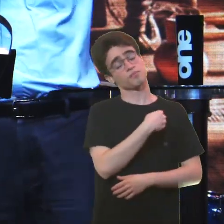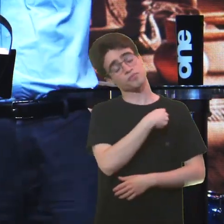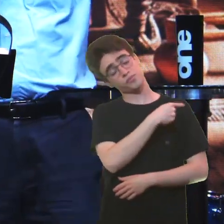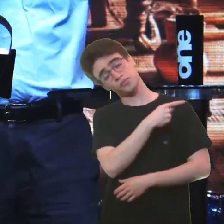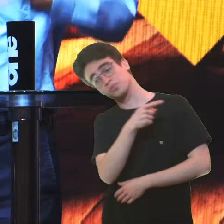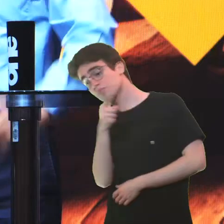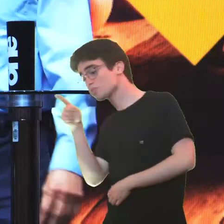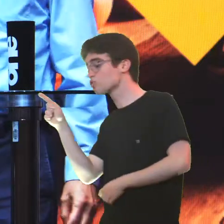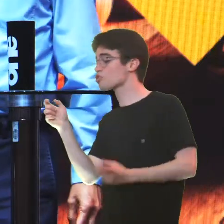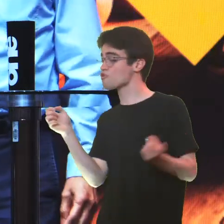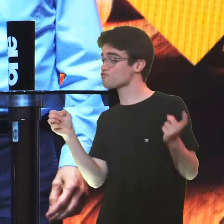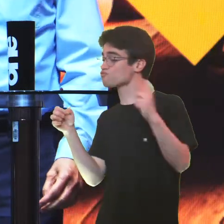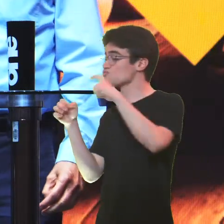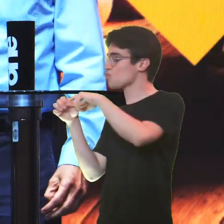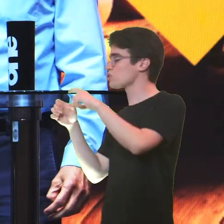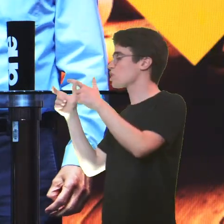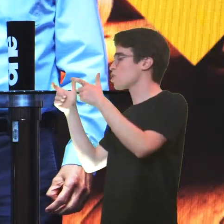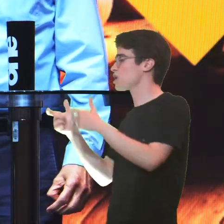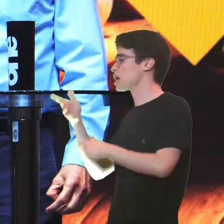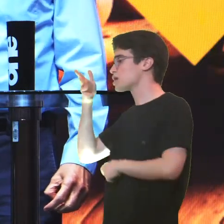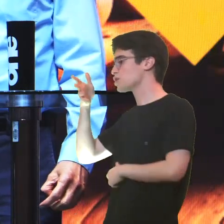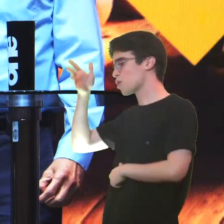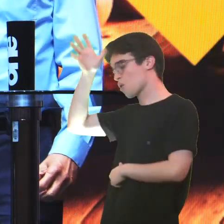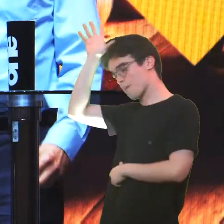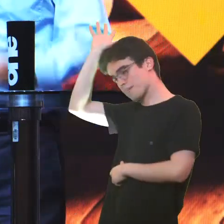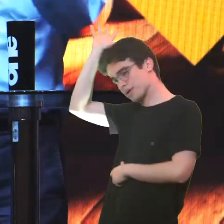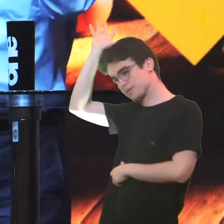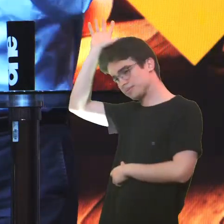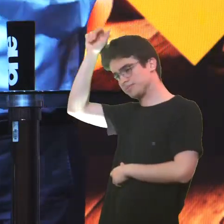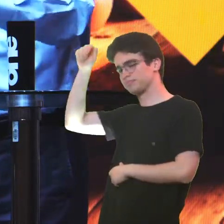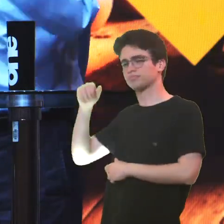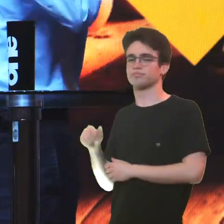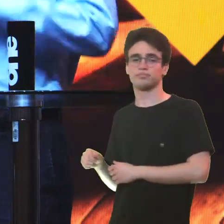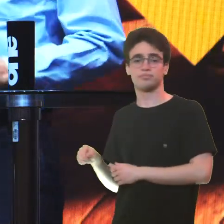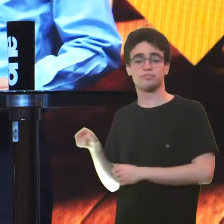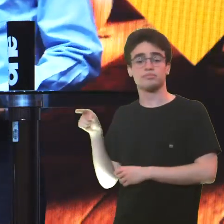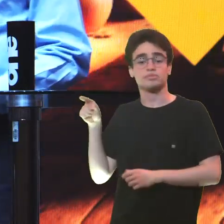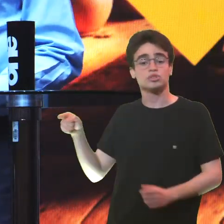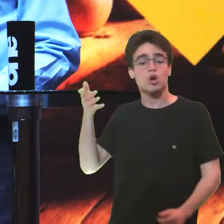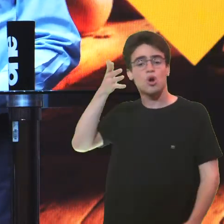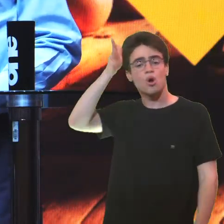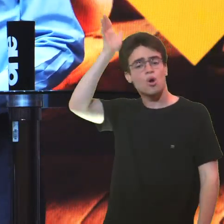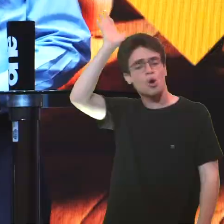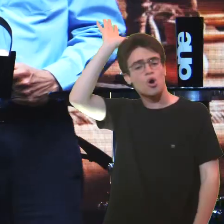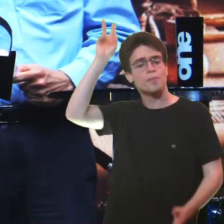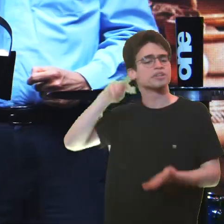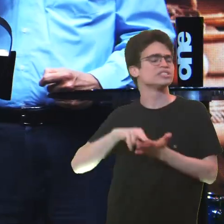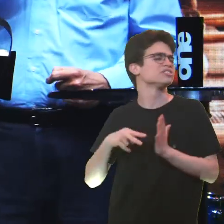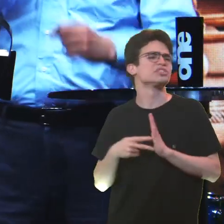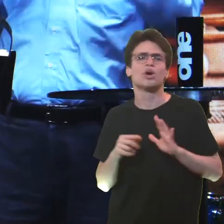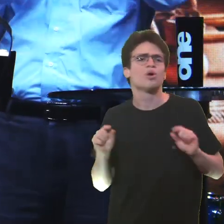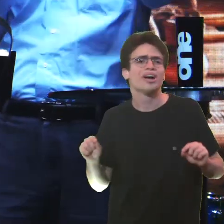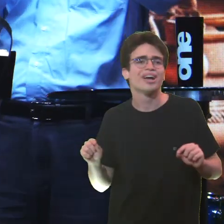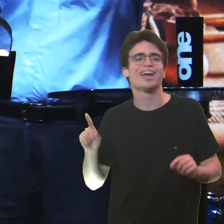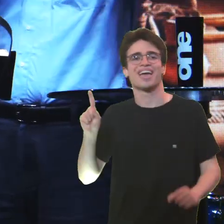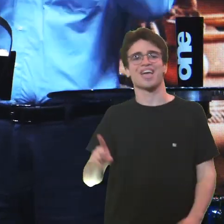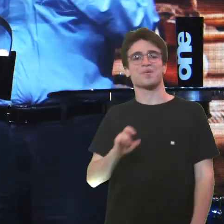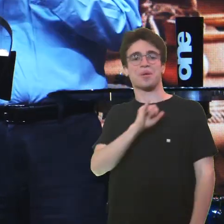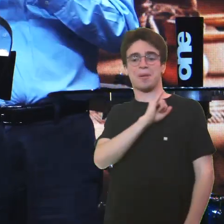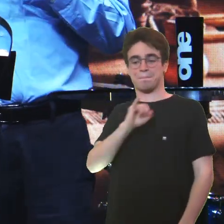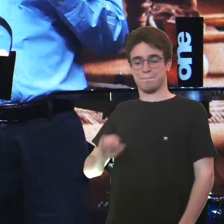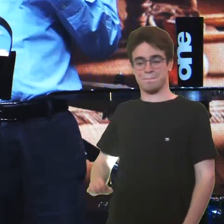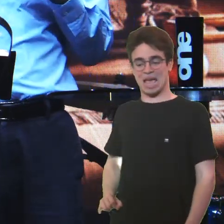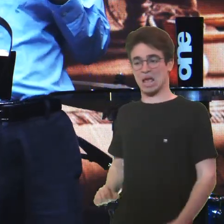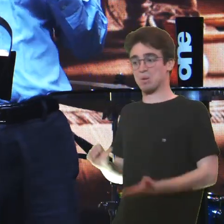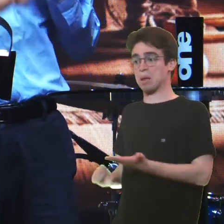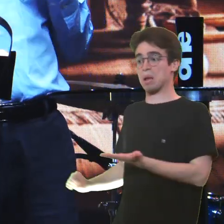ustedes en Roma, eu irei até vocês em Roma, la capital del imperio, a capital do império, el centro